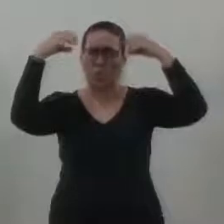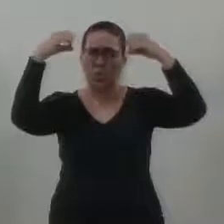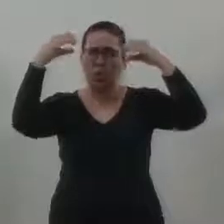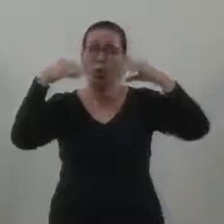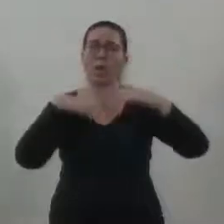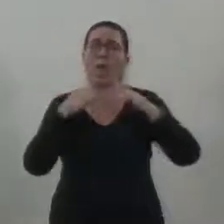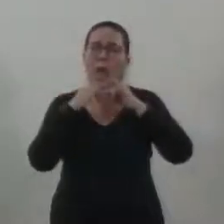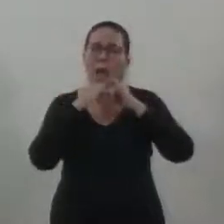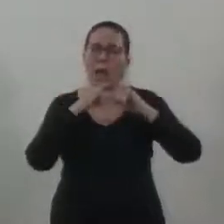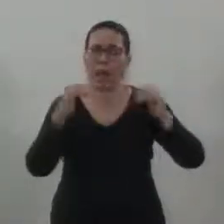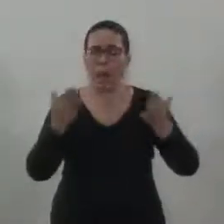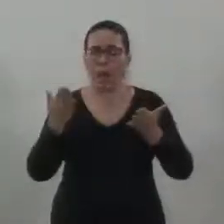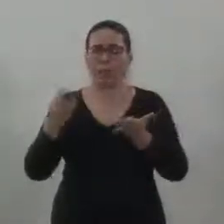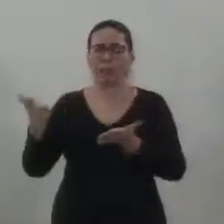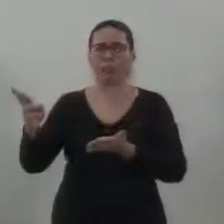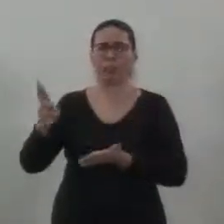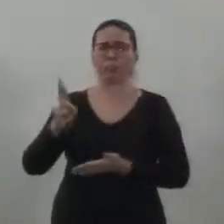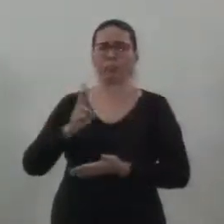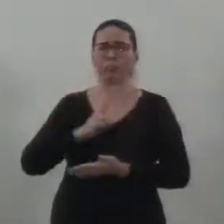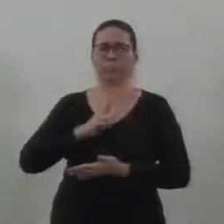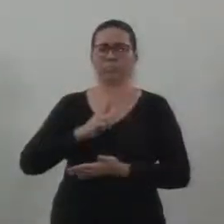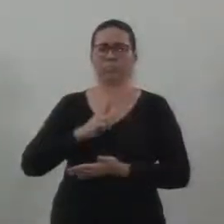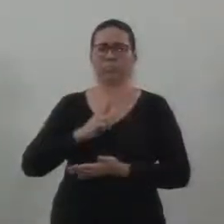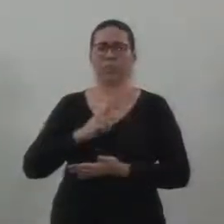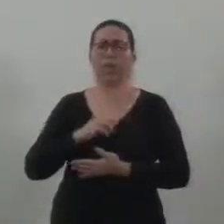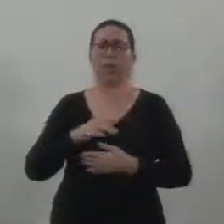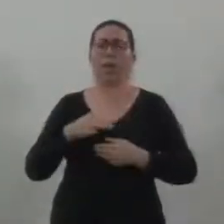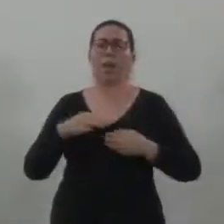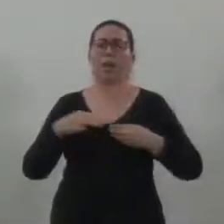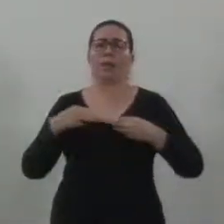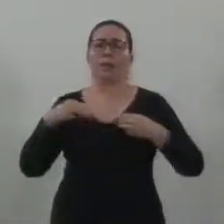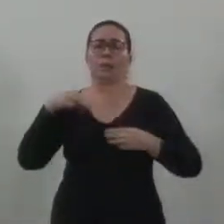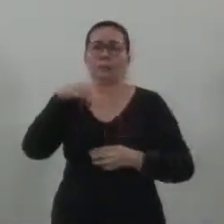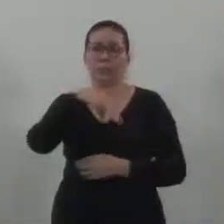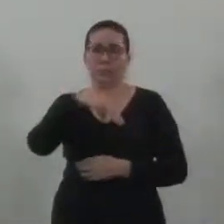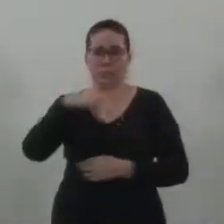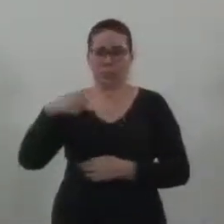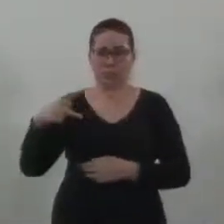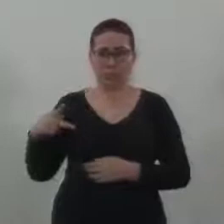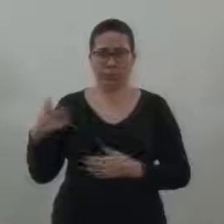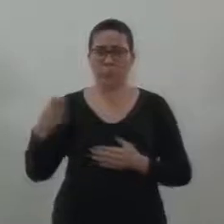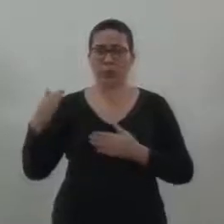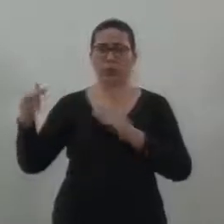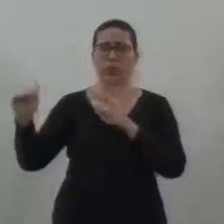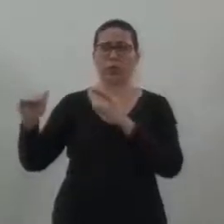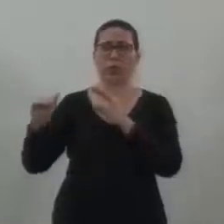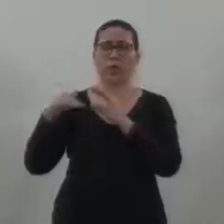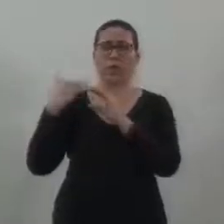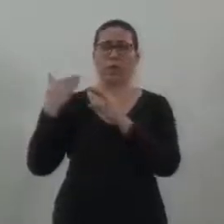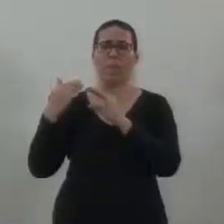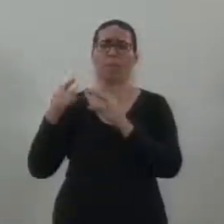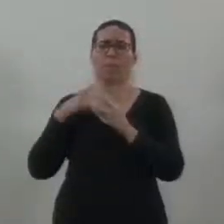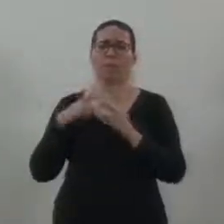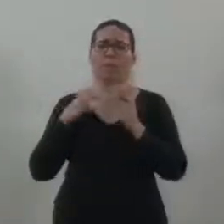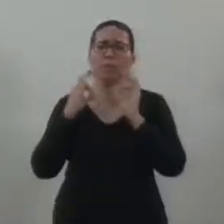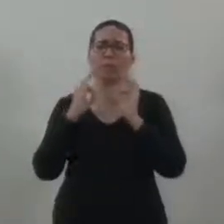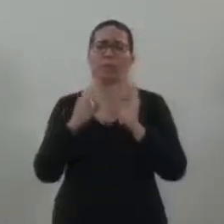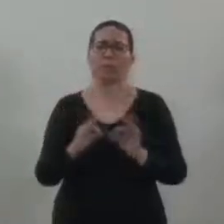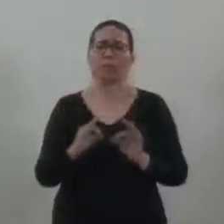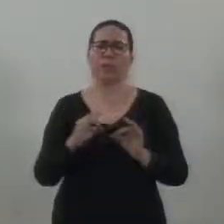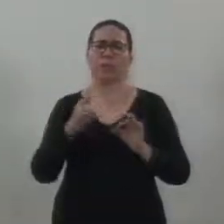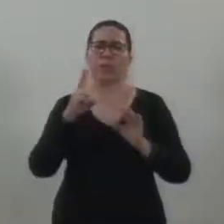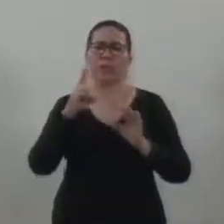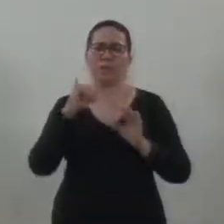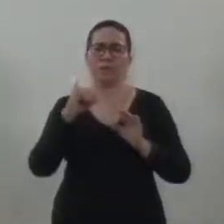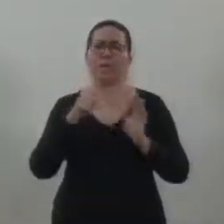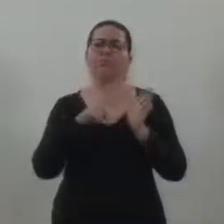uma notícia que eu acabei de receber. O Ministério Público enviou hoje um e-mail confirmando a instauração